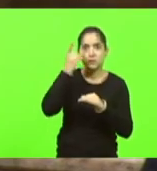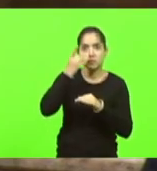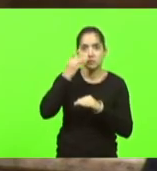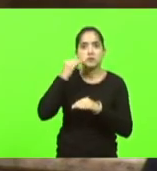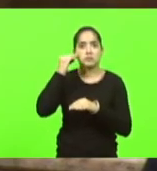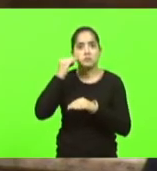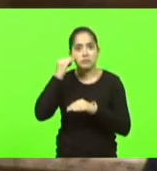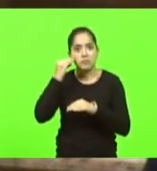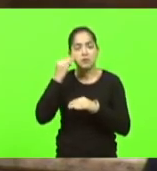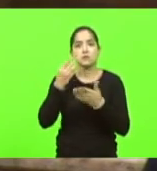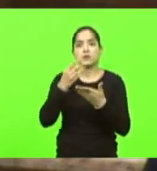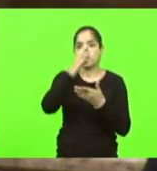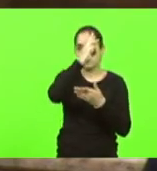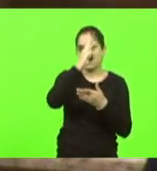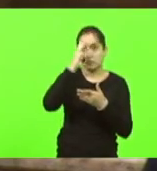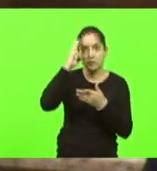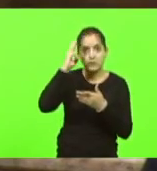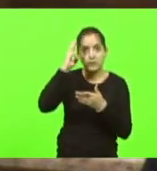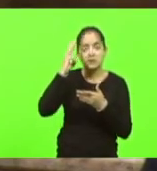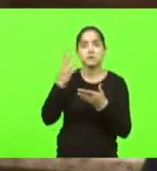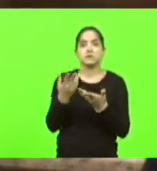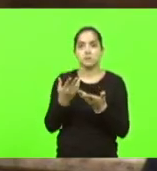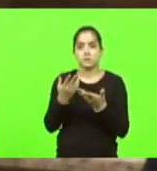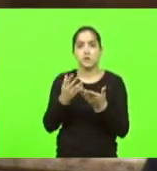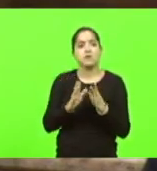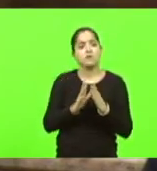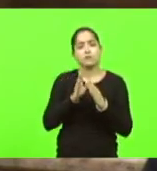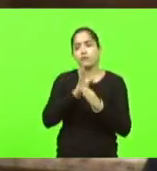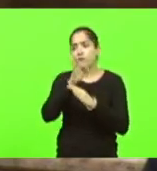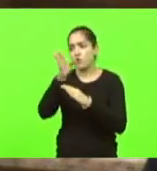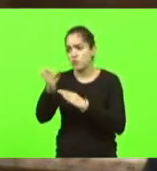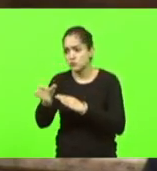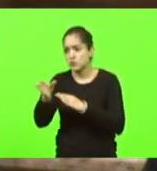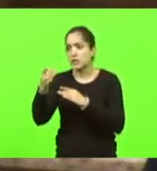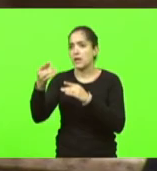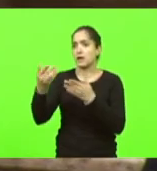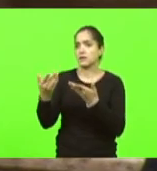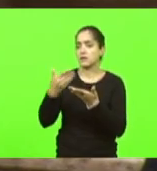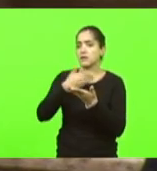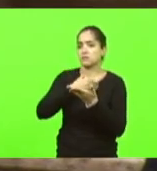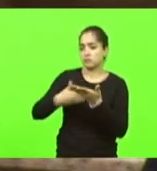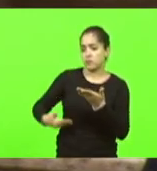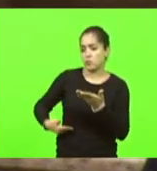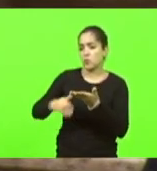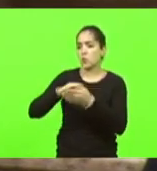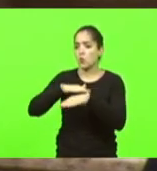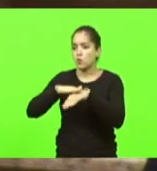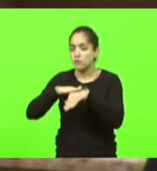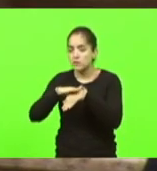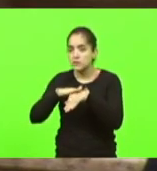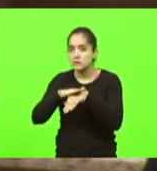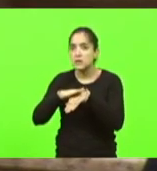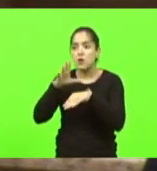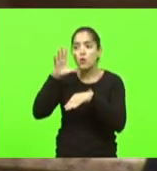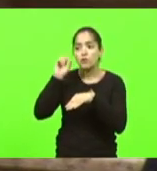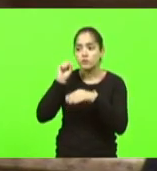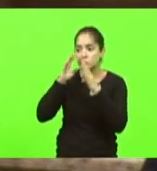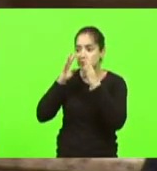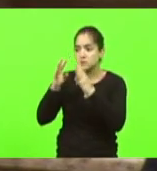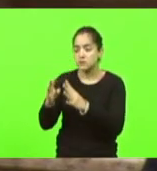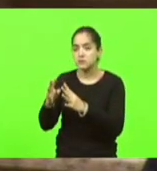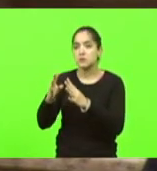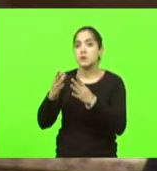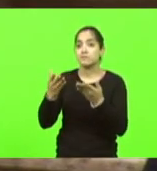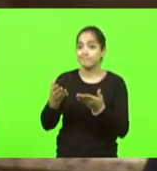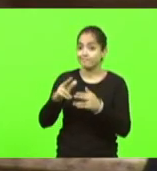Deputado vão de ver vamos brigar com o governo ouvimos o Parlamento ouvimos a todos e é por isso que essa